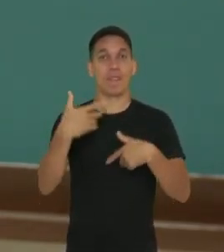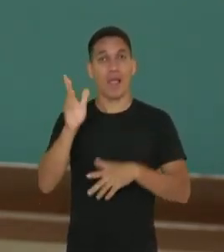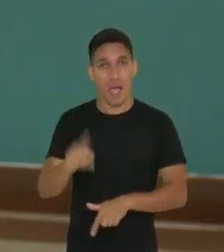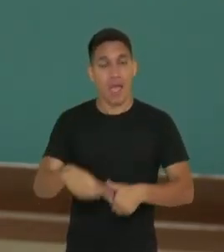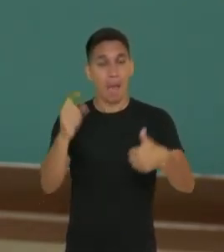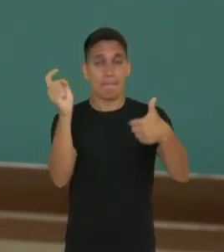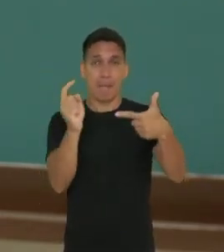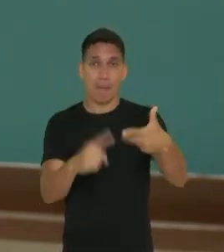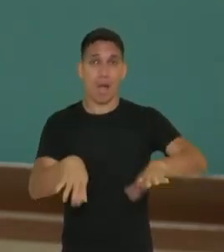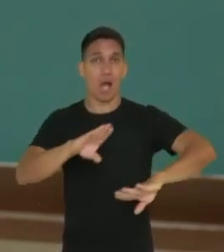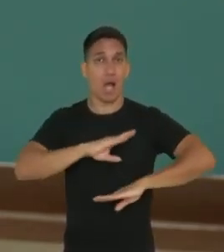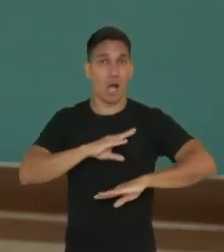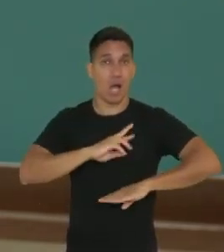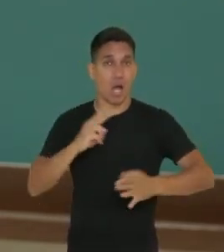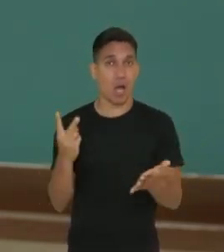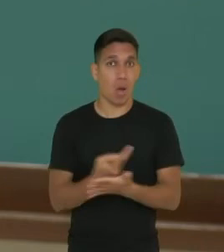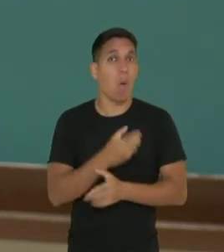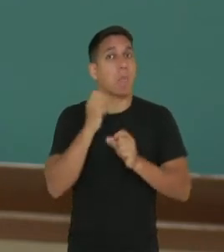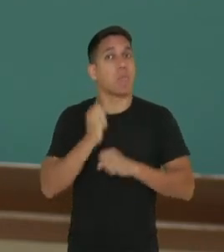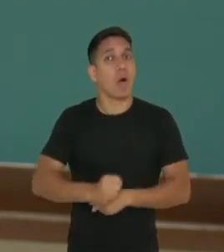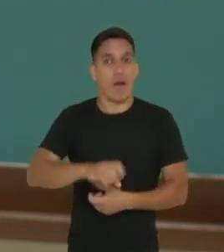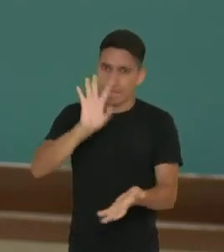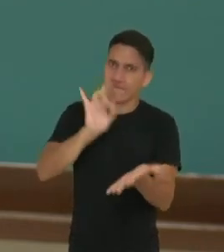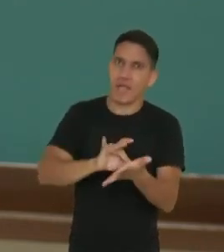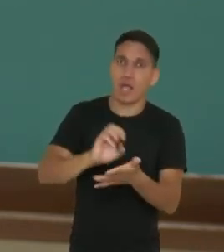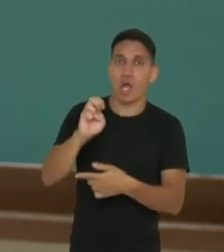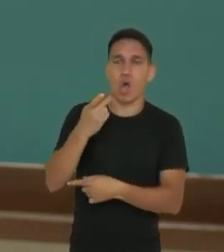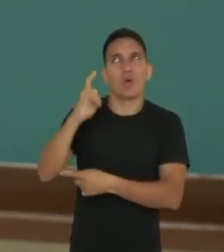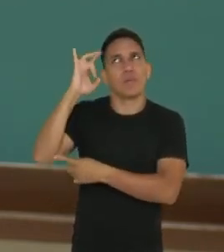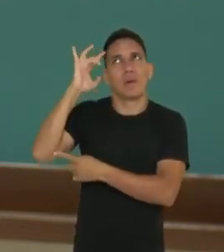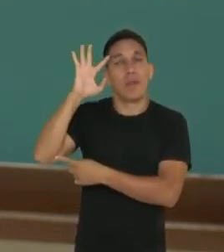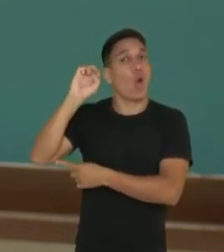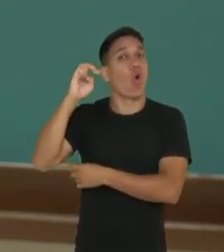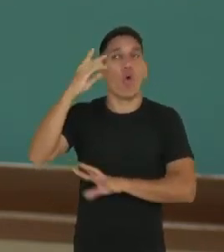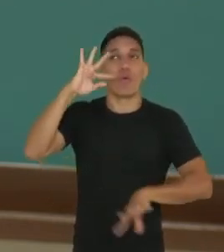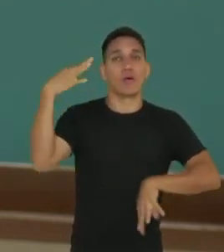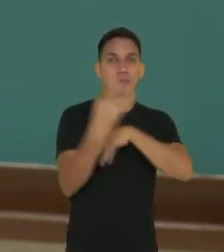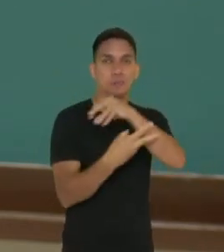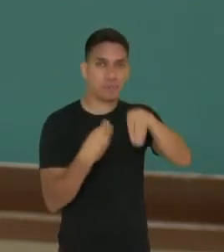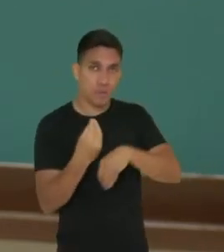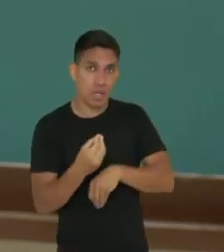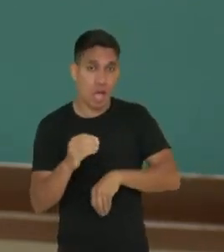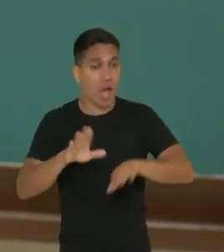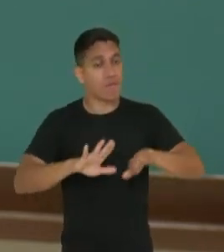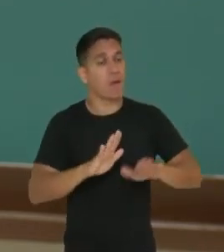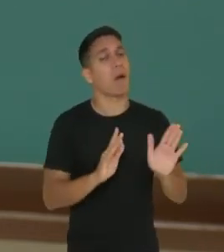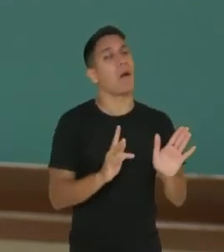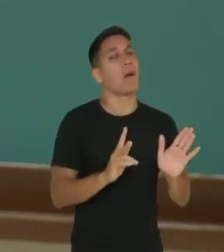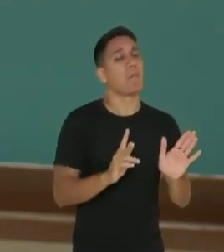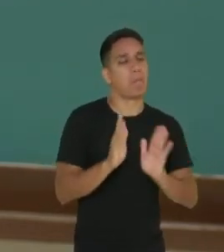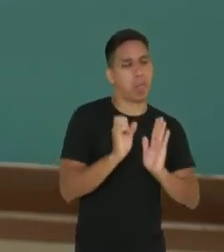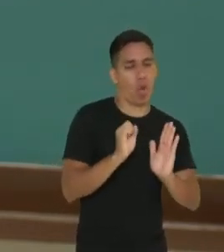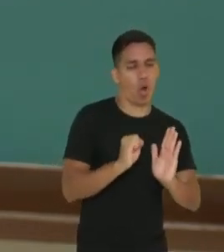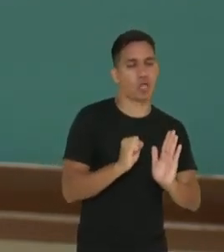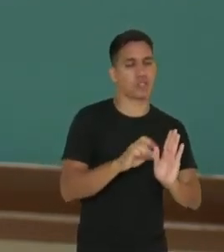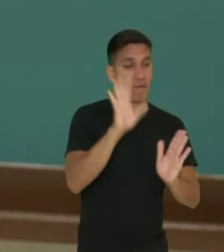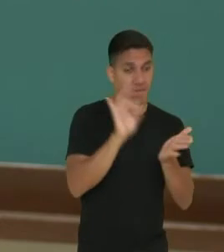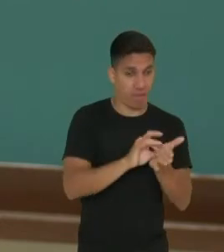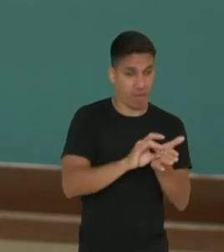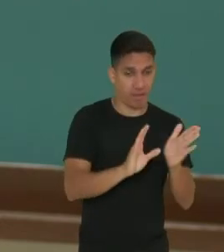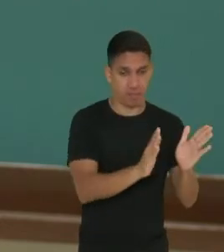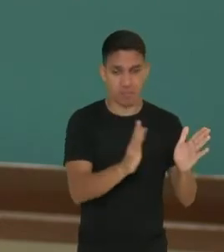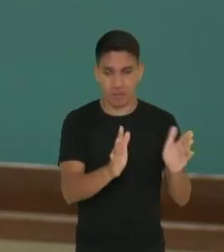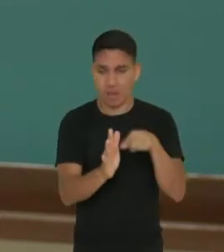eles podem ser reais, fictícios ou pode ter uma mistura, né? Parte pode ser real, parte pode ser inventada, ou